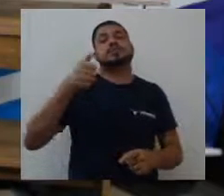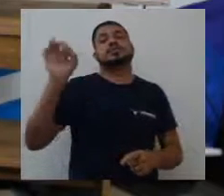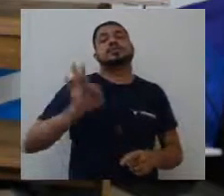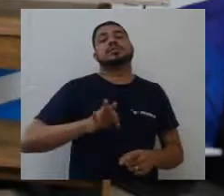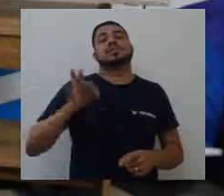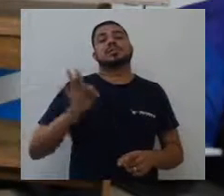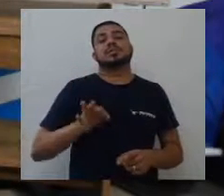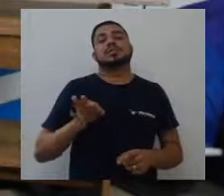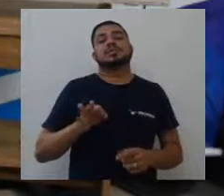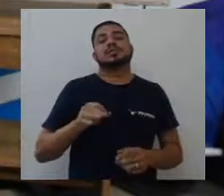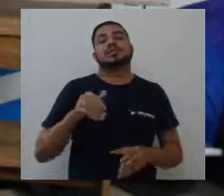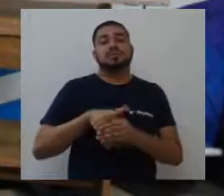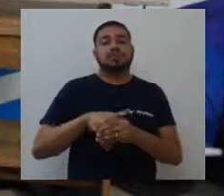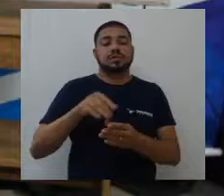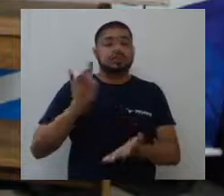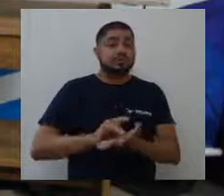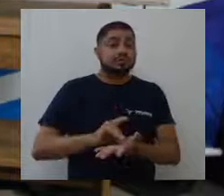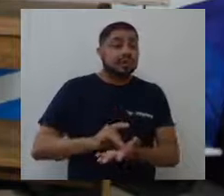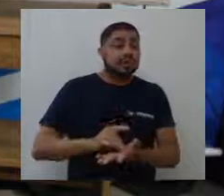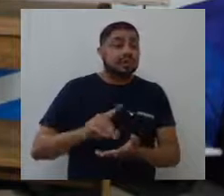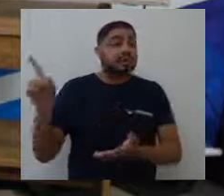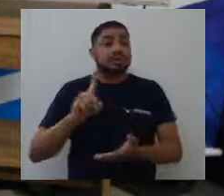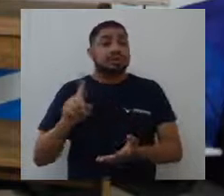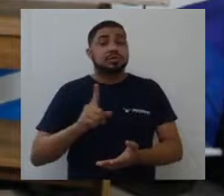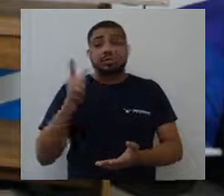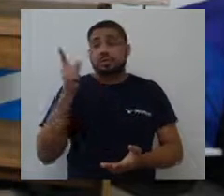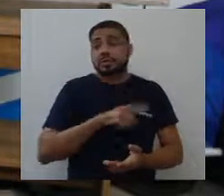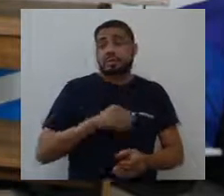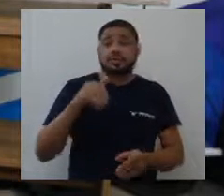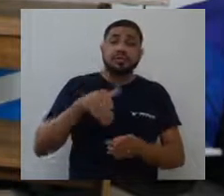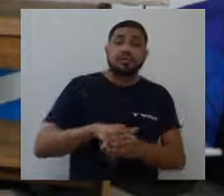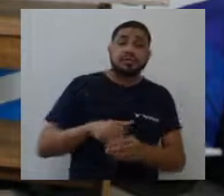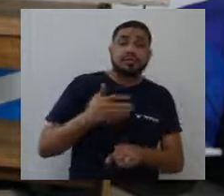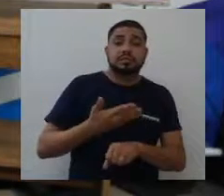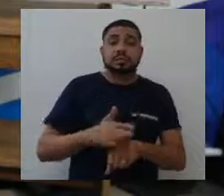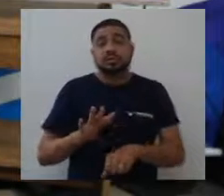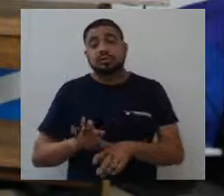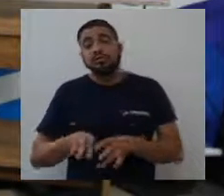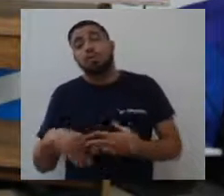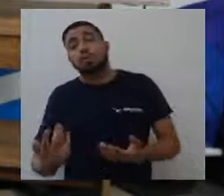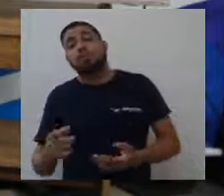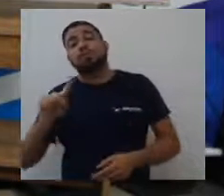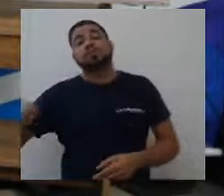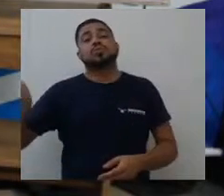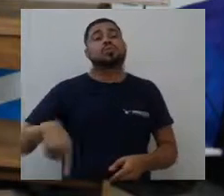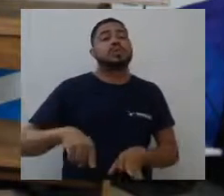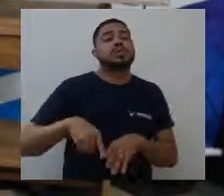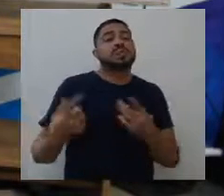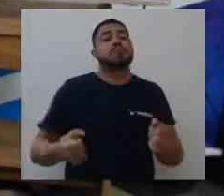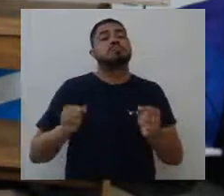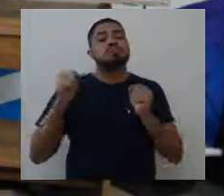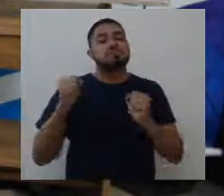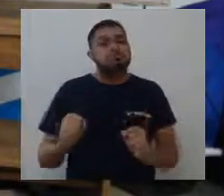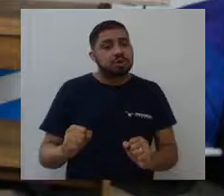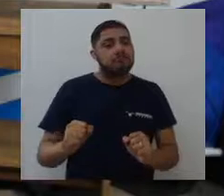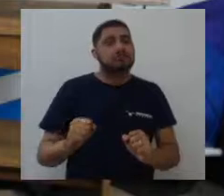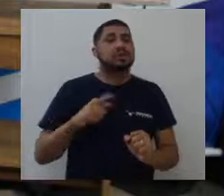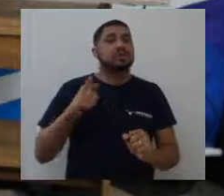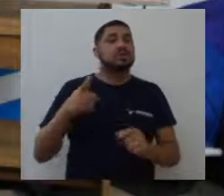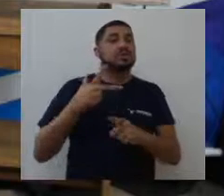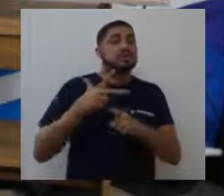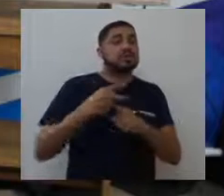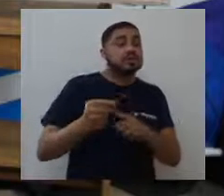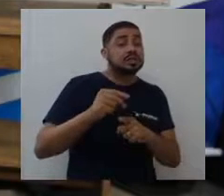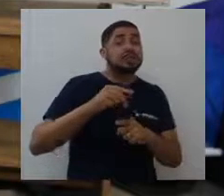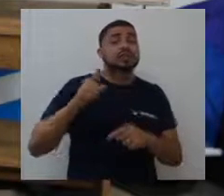válidos. Não são considerados os votos brancos ou nulos. Então, pode-se afirmar que o